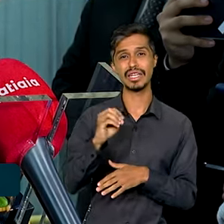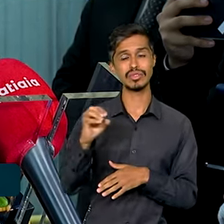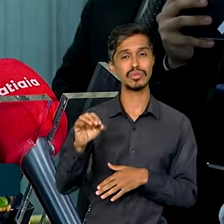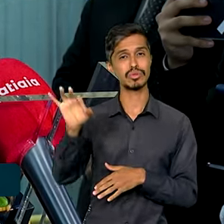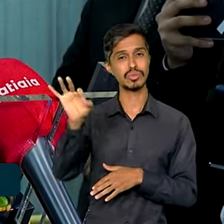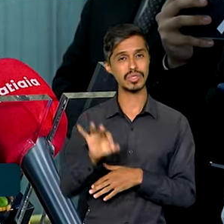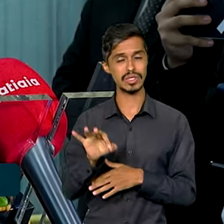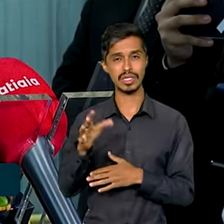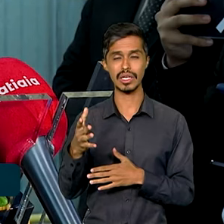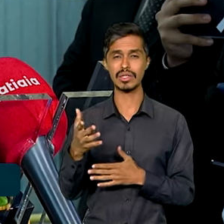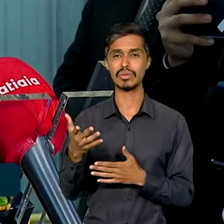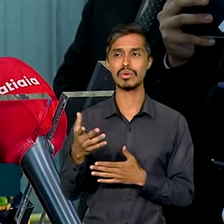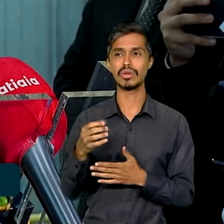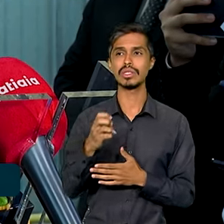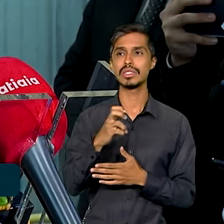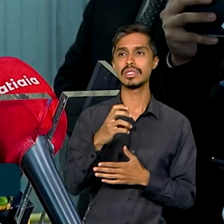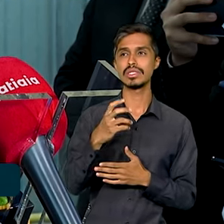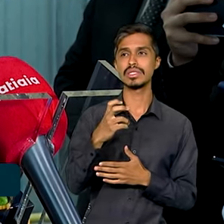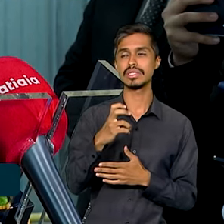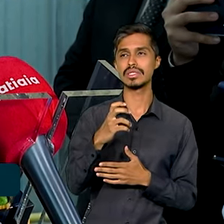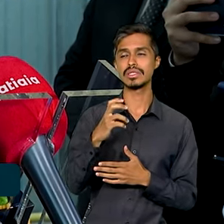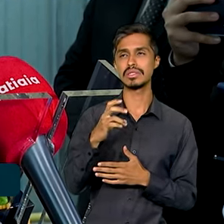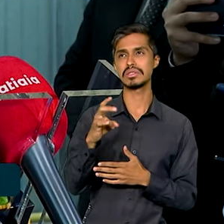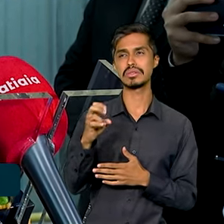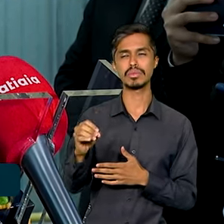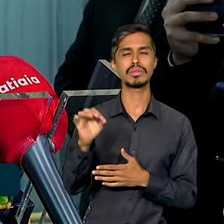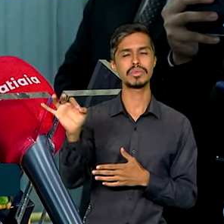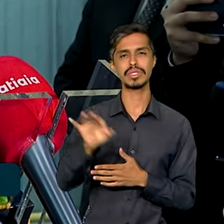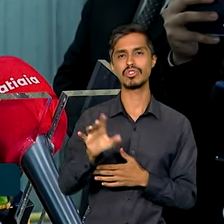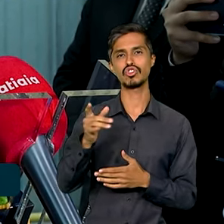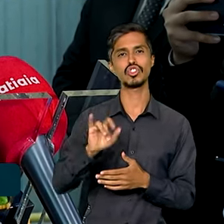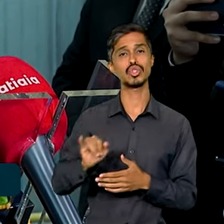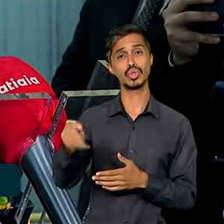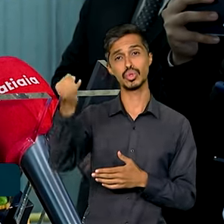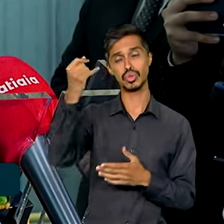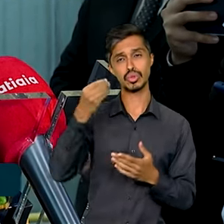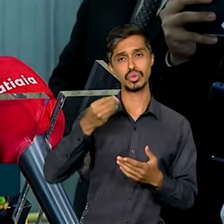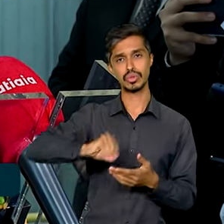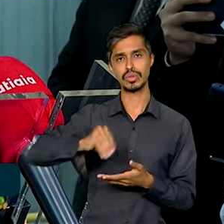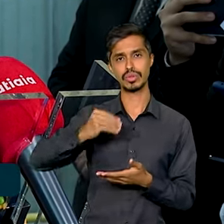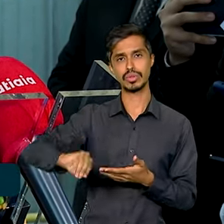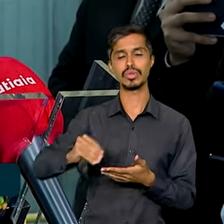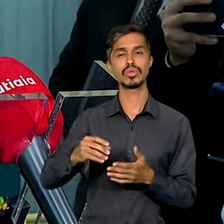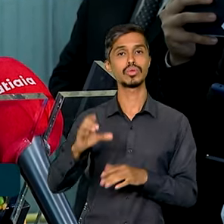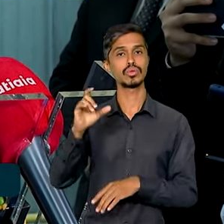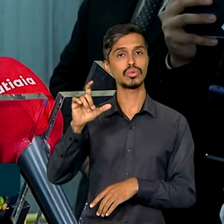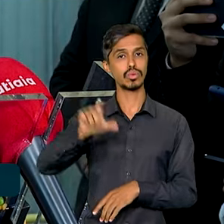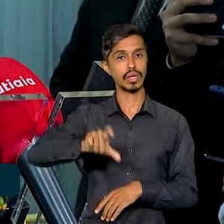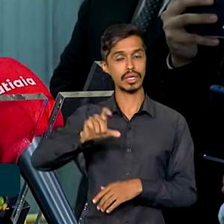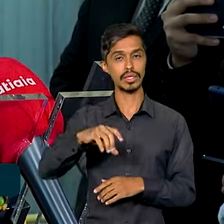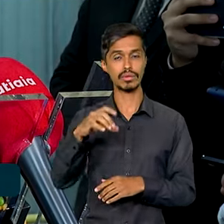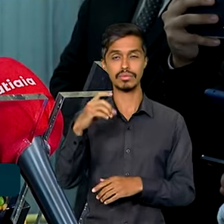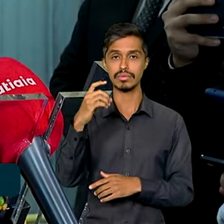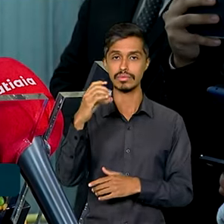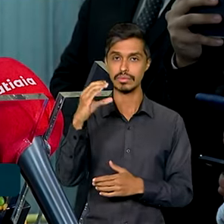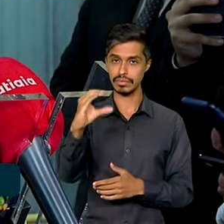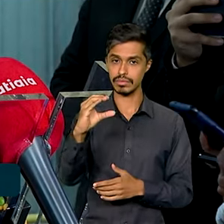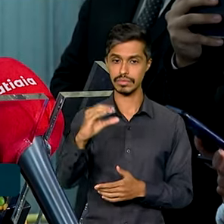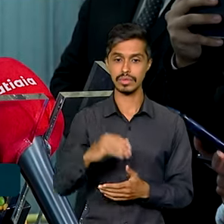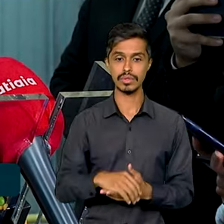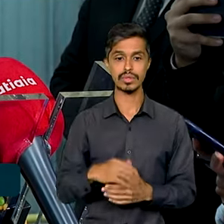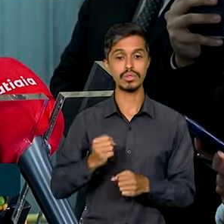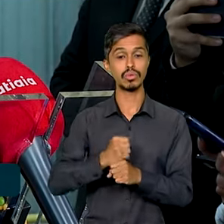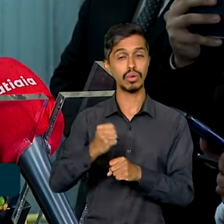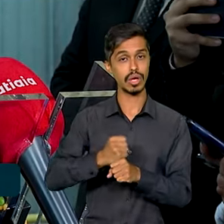500%, 450% de juro, né, no cartão, ou no